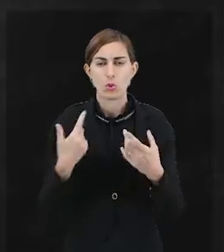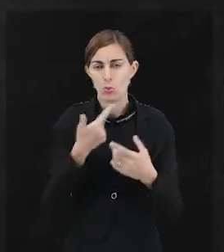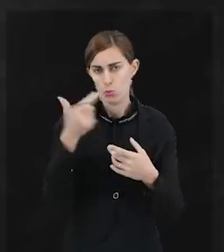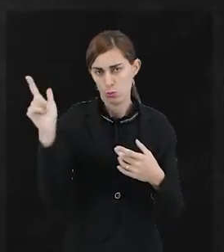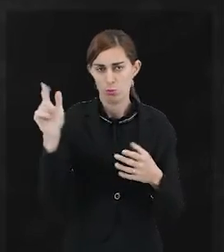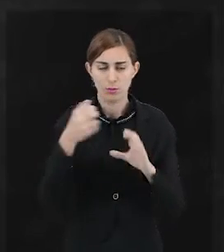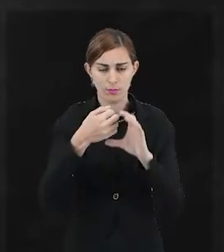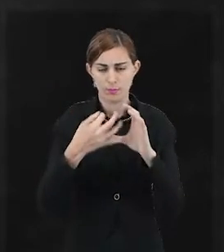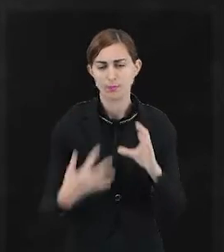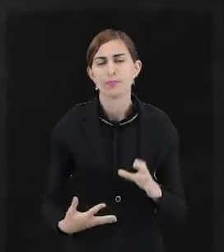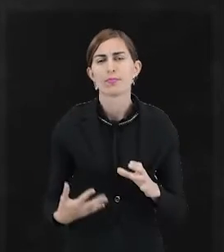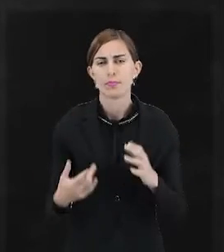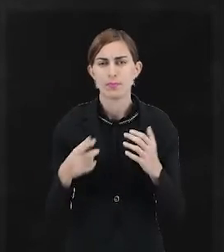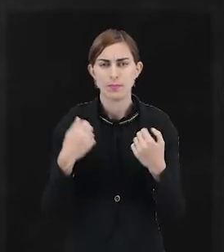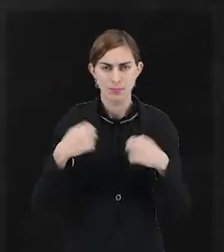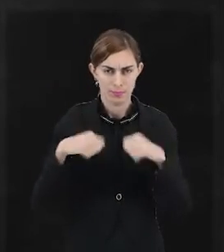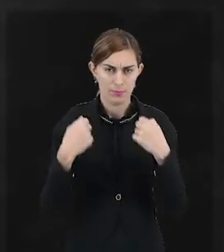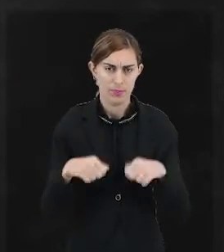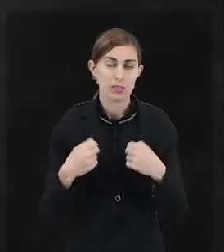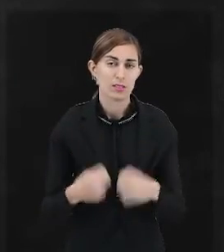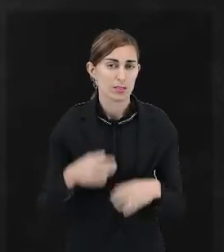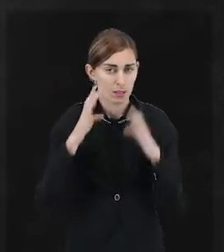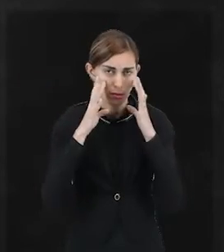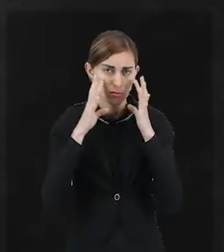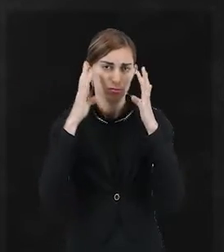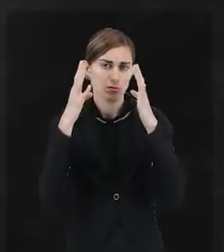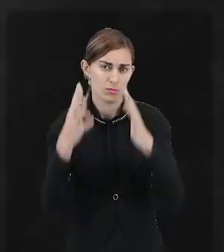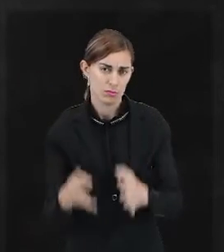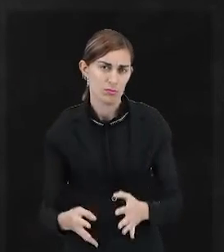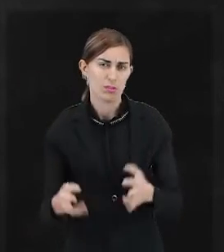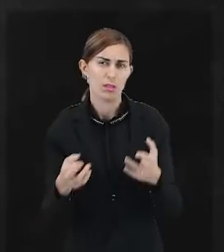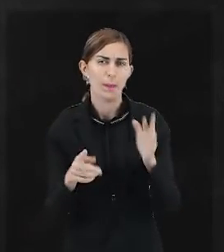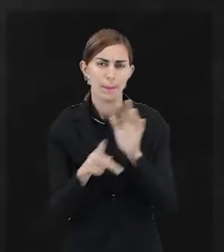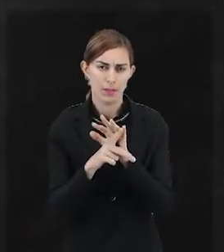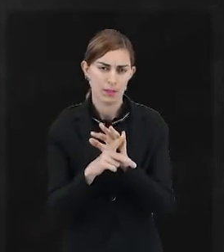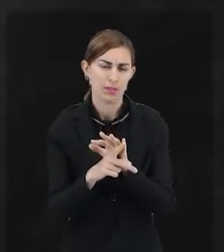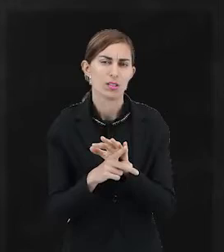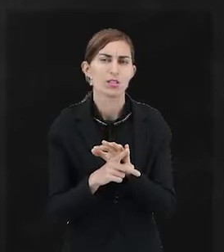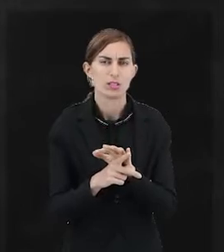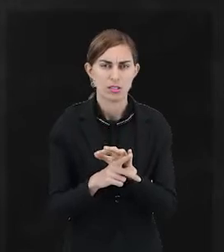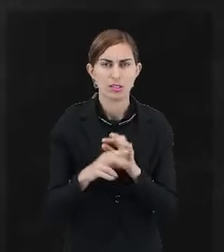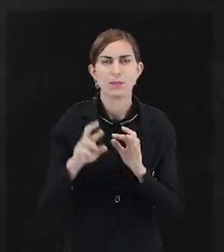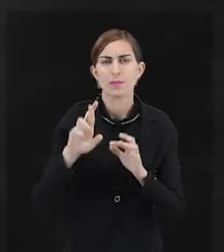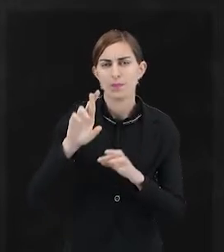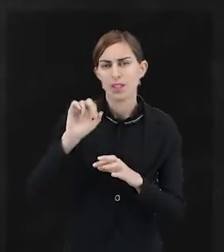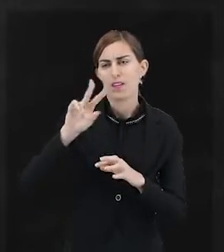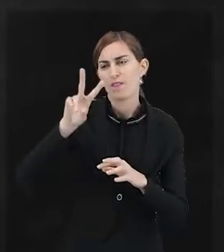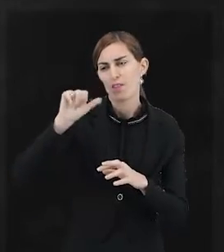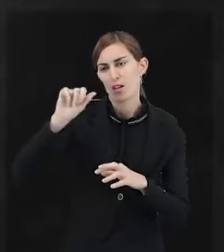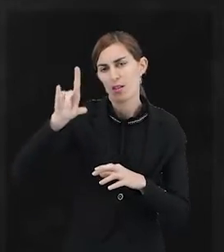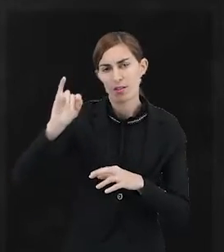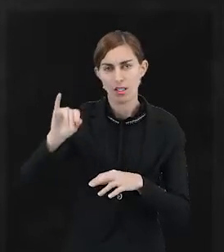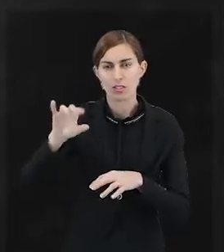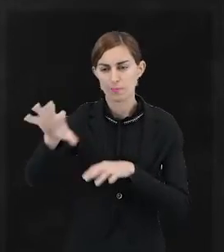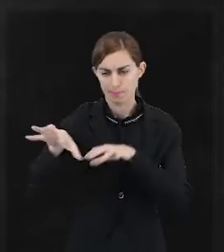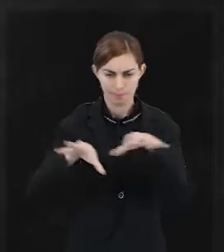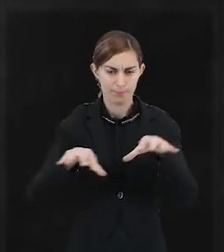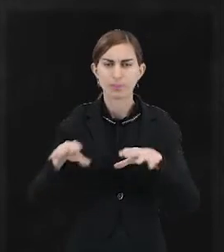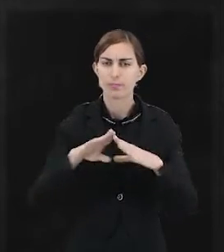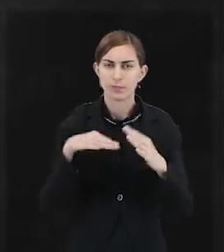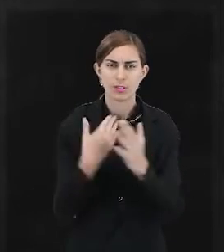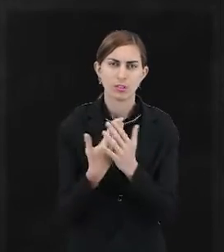Um outro aspecto ainda que a gente precisa se atentar diz respeito às rivalidades entre os diferentes departamentos da